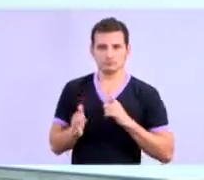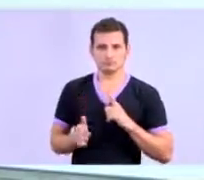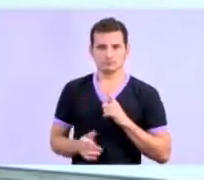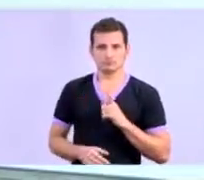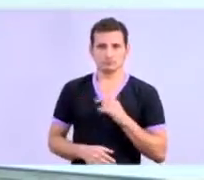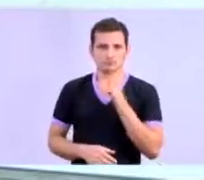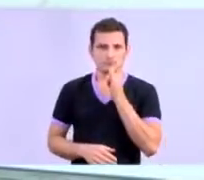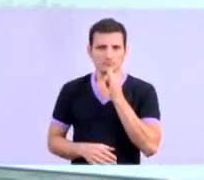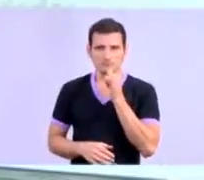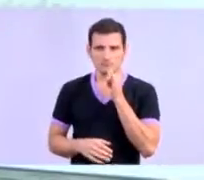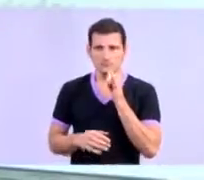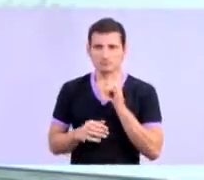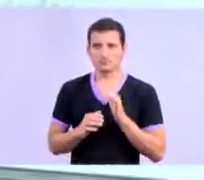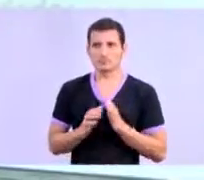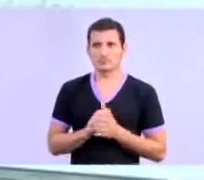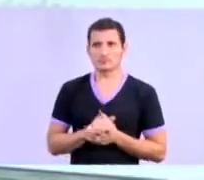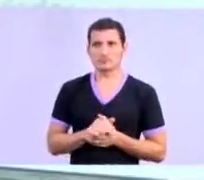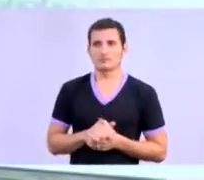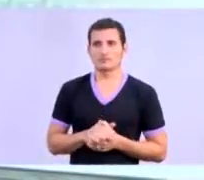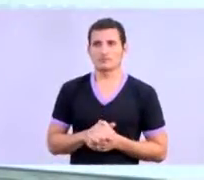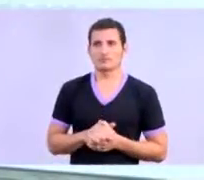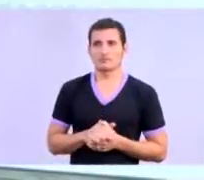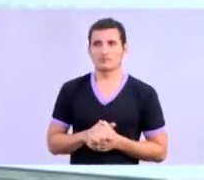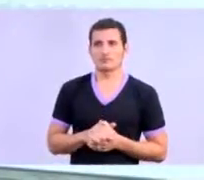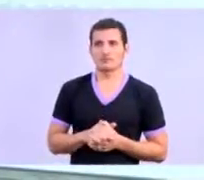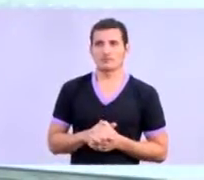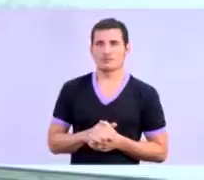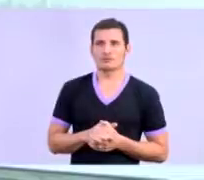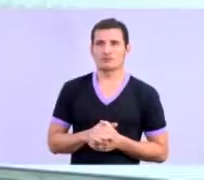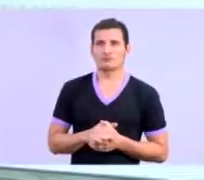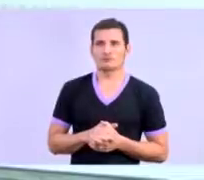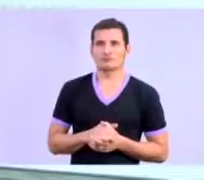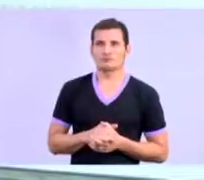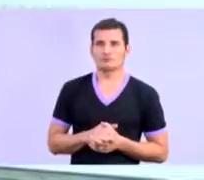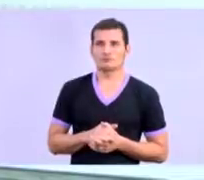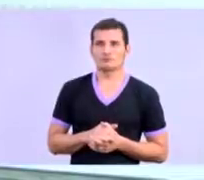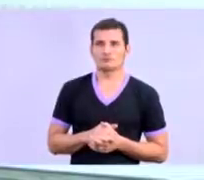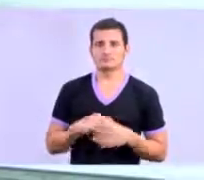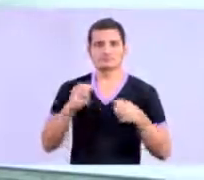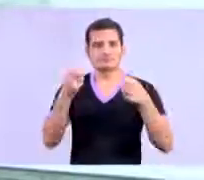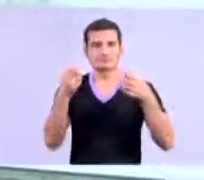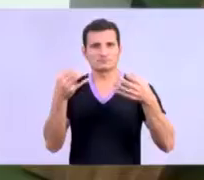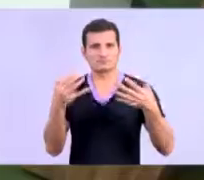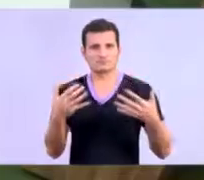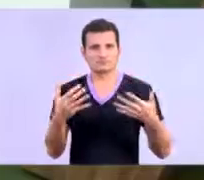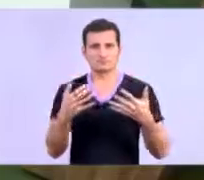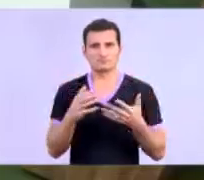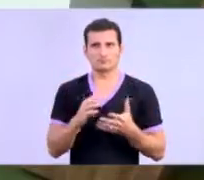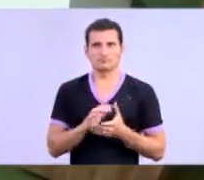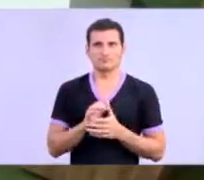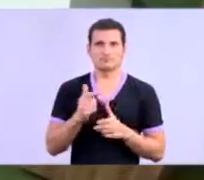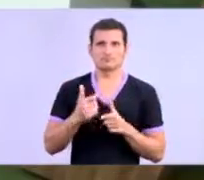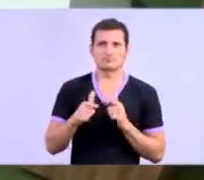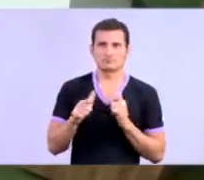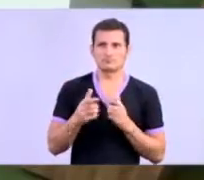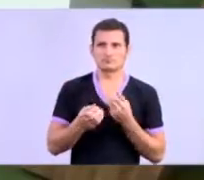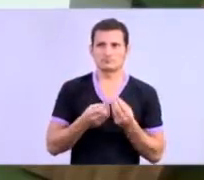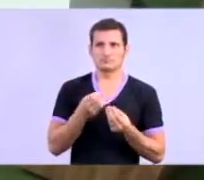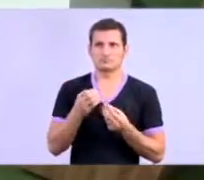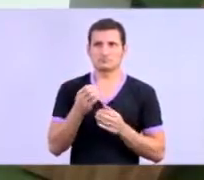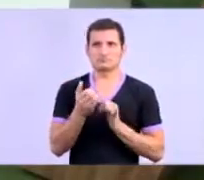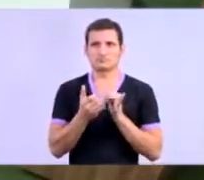trazer para cá, né, que era de explicar uma solução de um problema, trazendo esse nosso problema de